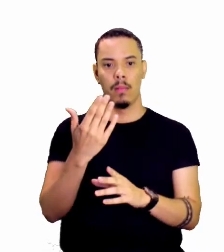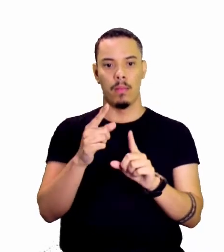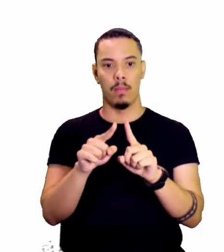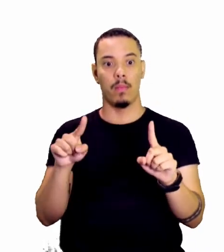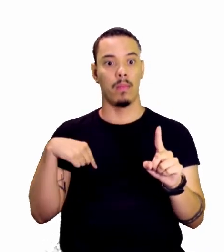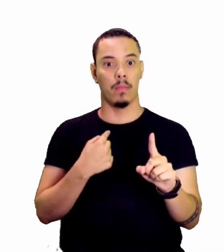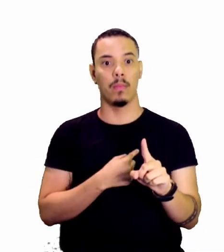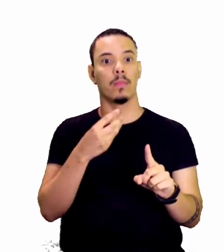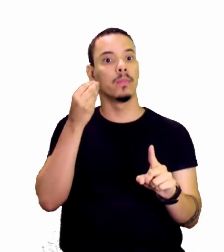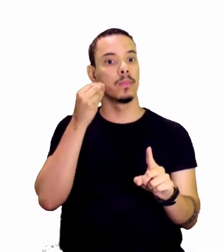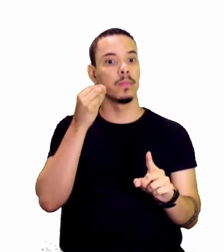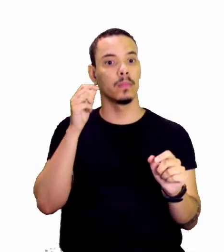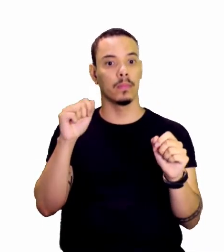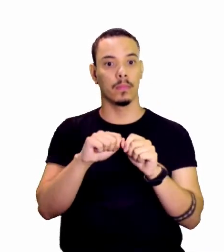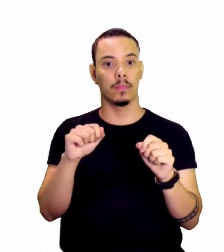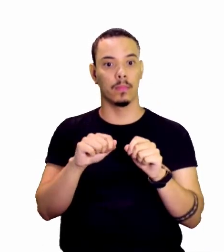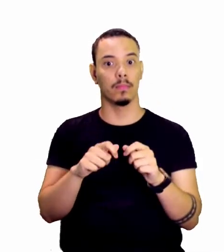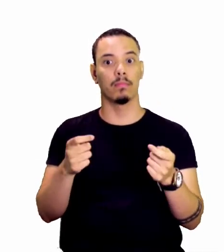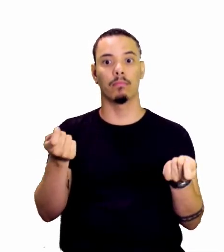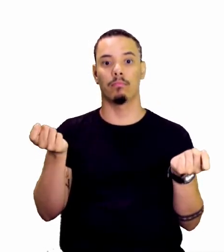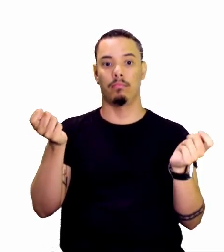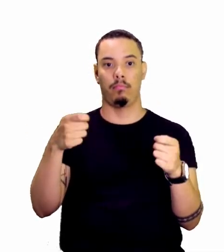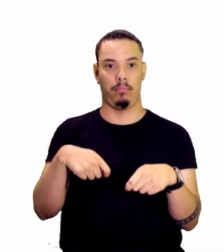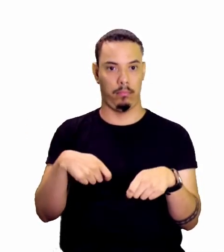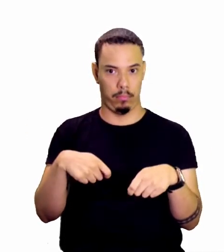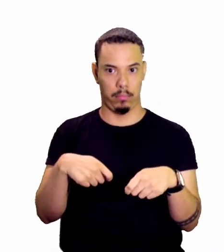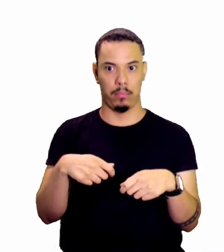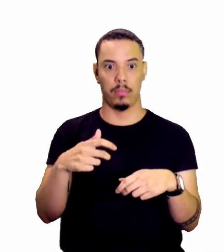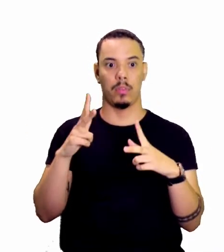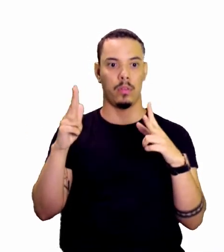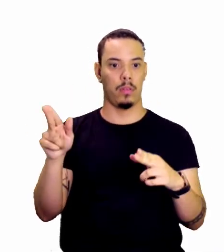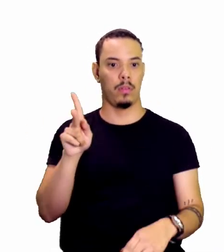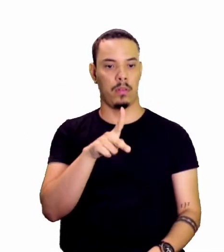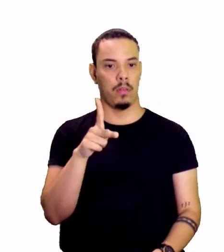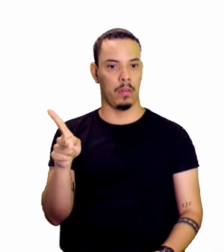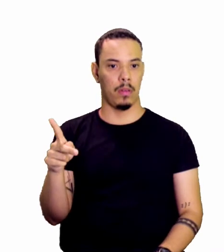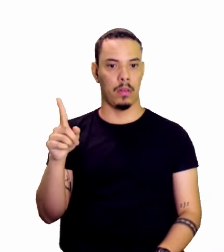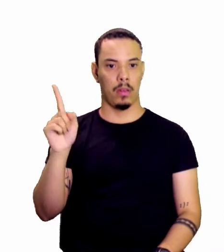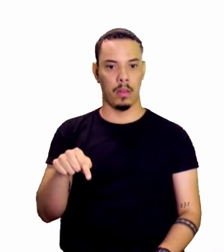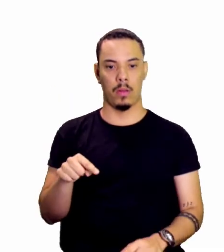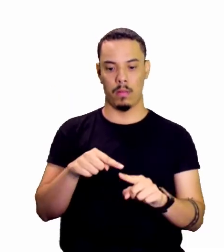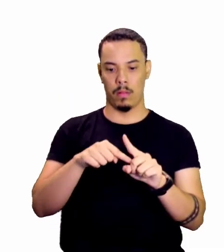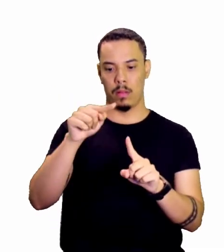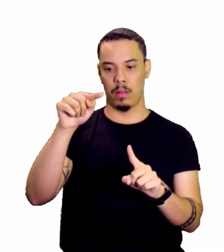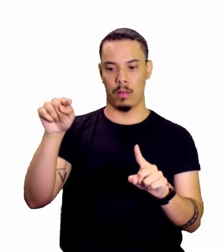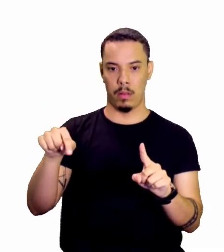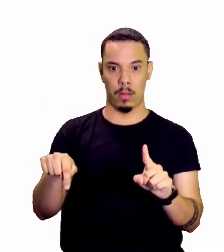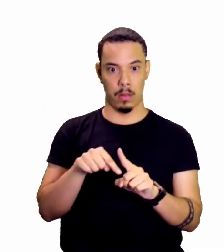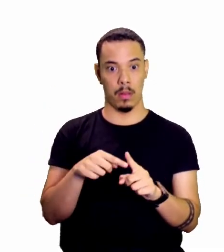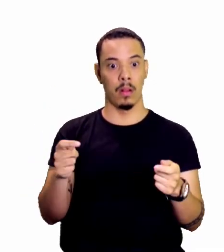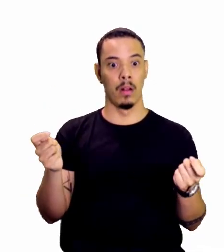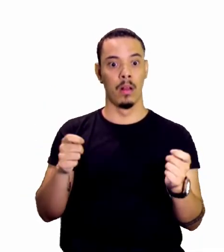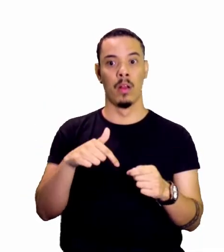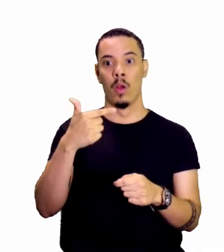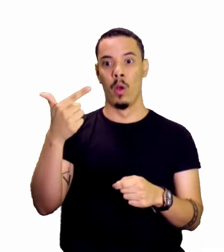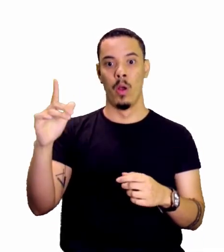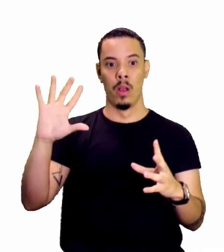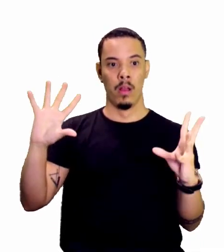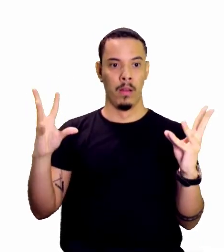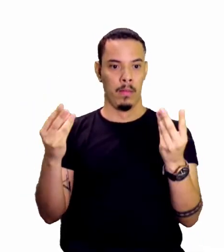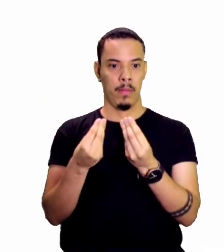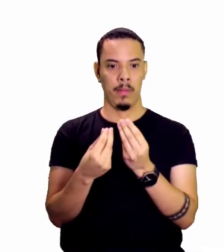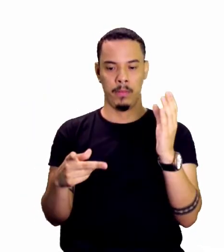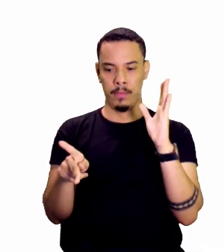para tentar fazer aqui olha só com um triângulo retângulo nós vamos ir com outra propriedade